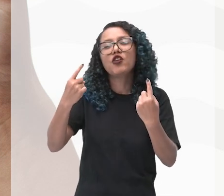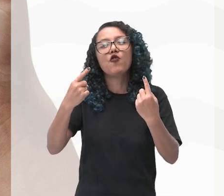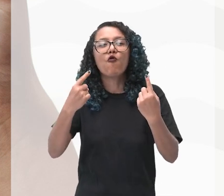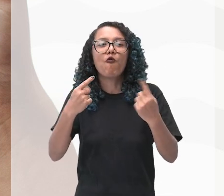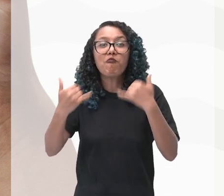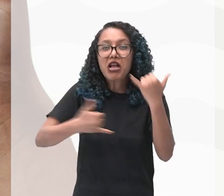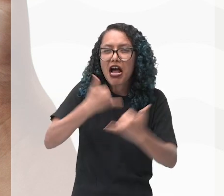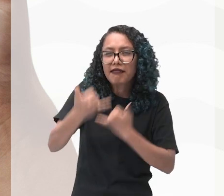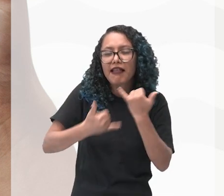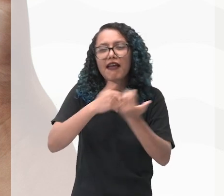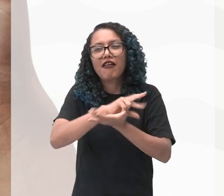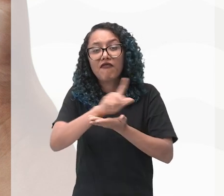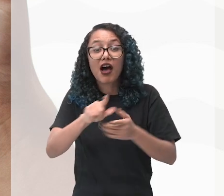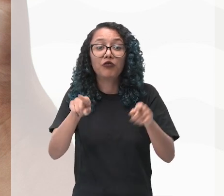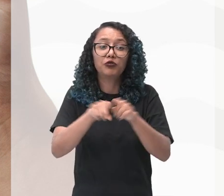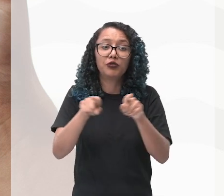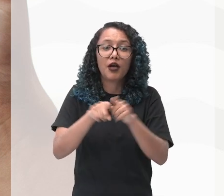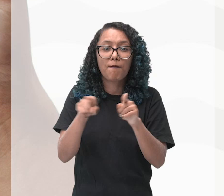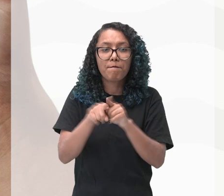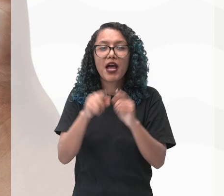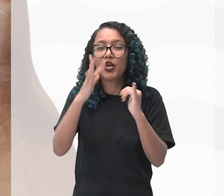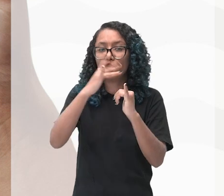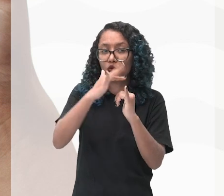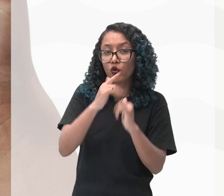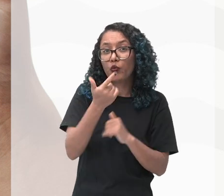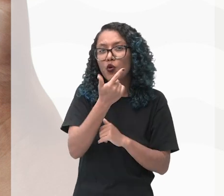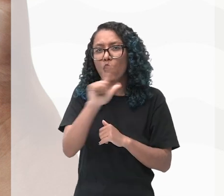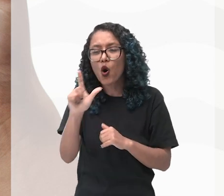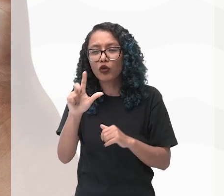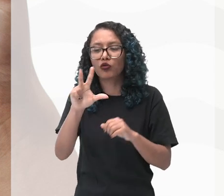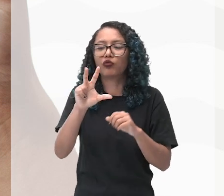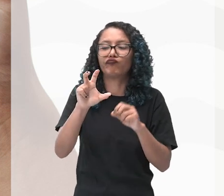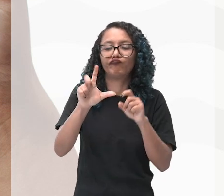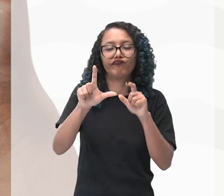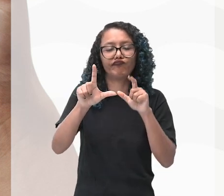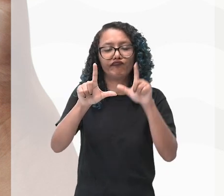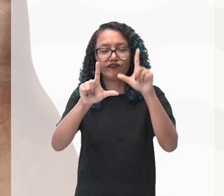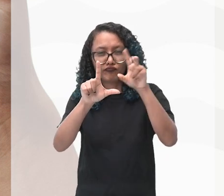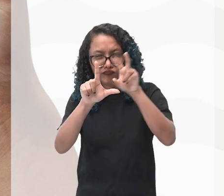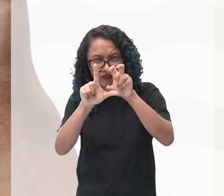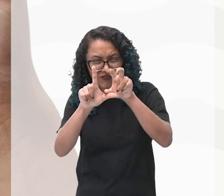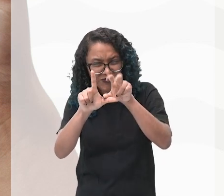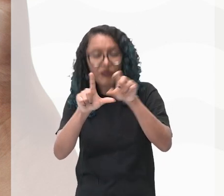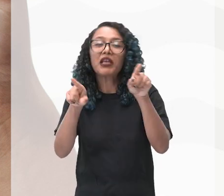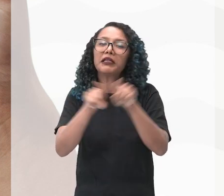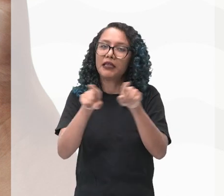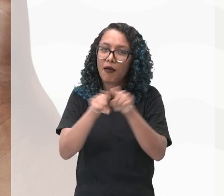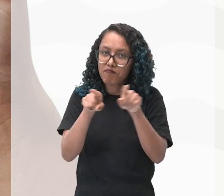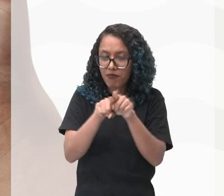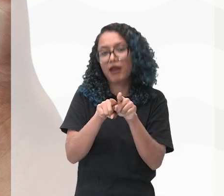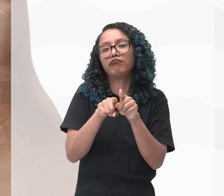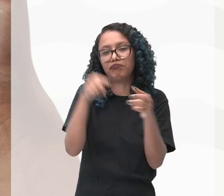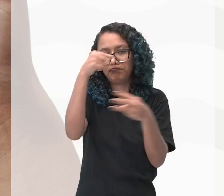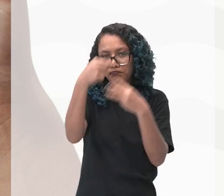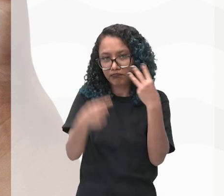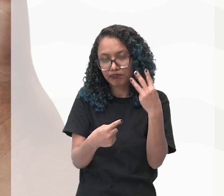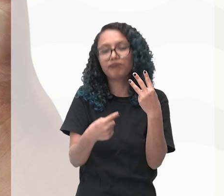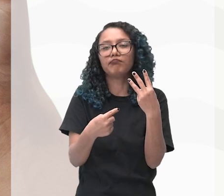danças, desafios de humor. Outras plataformas como o YouTube e o Twitch também podem